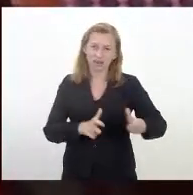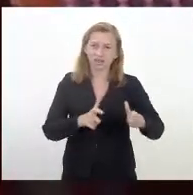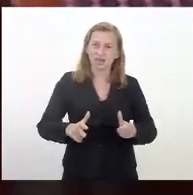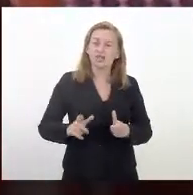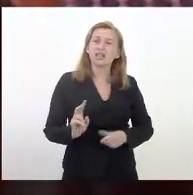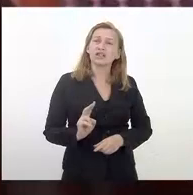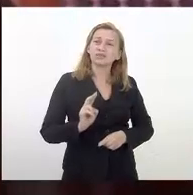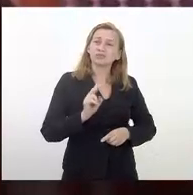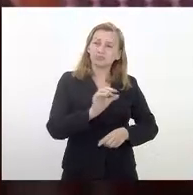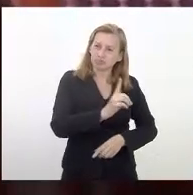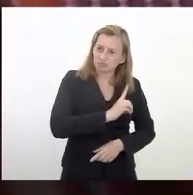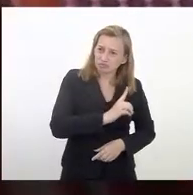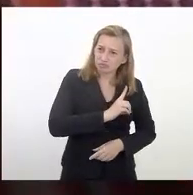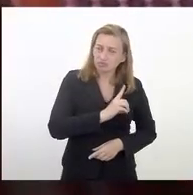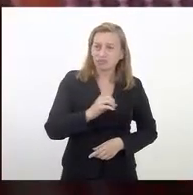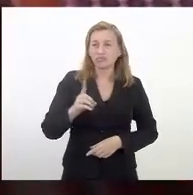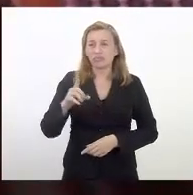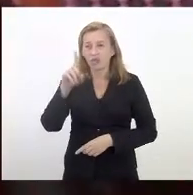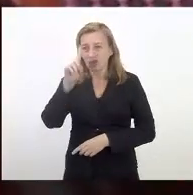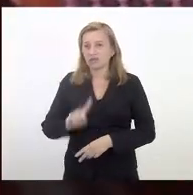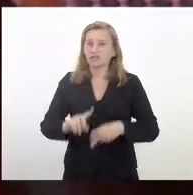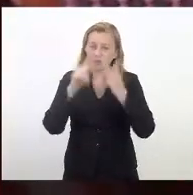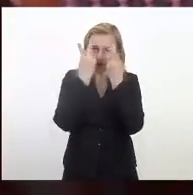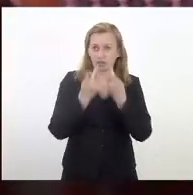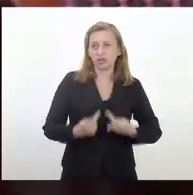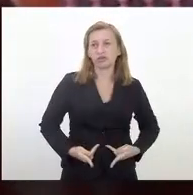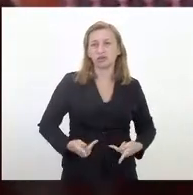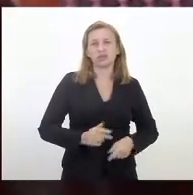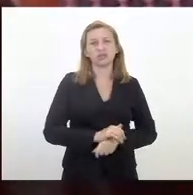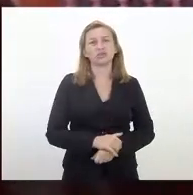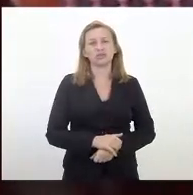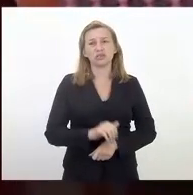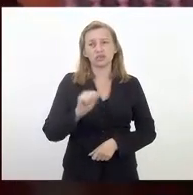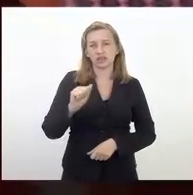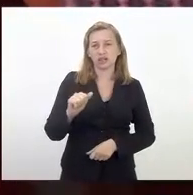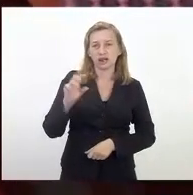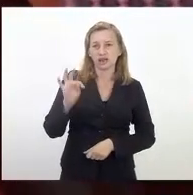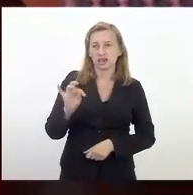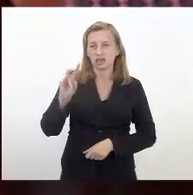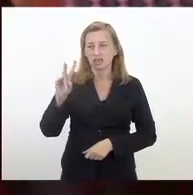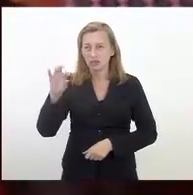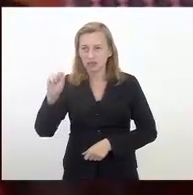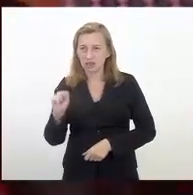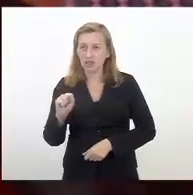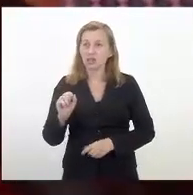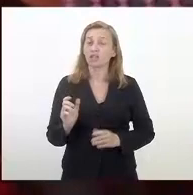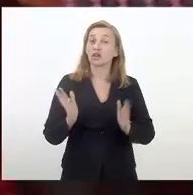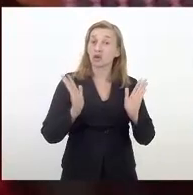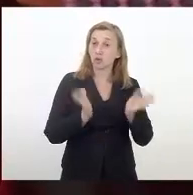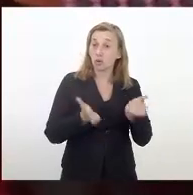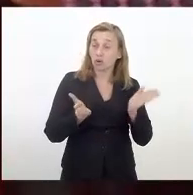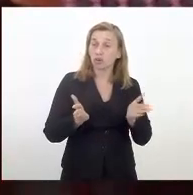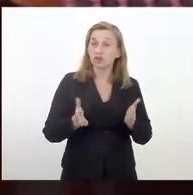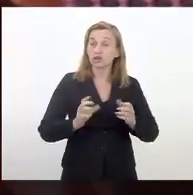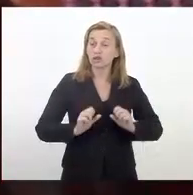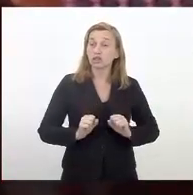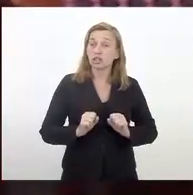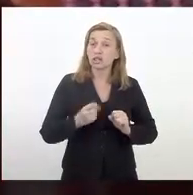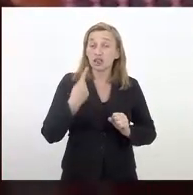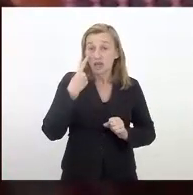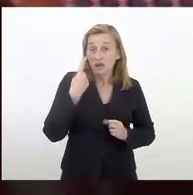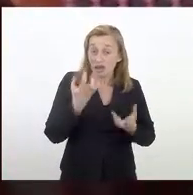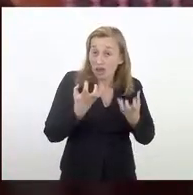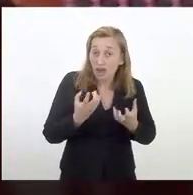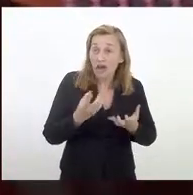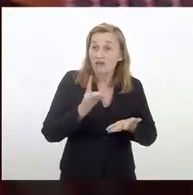defensores e defensoras de direitos humanos ativistas aqueles que até hoje aquelas que buscam memória